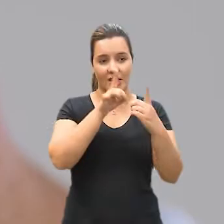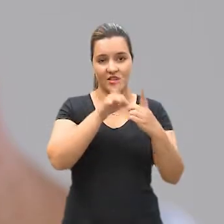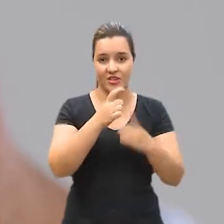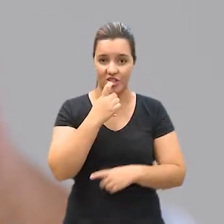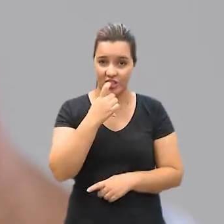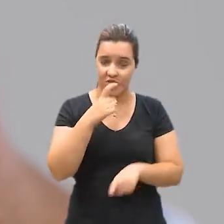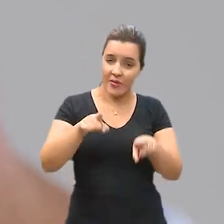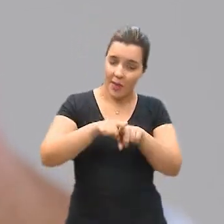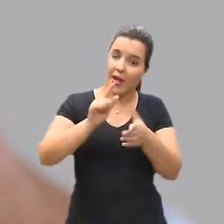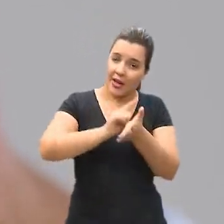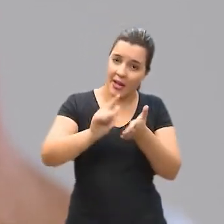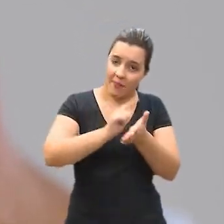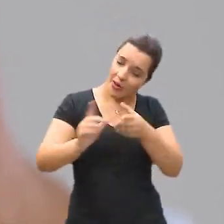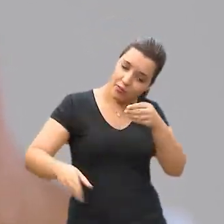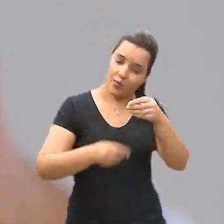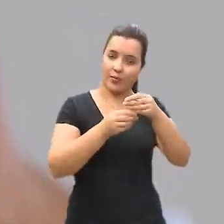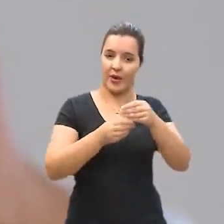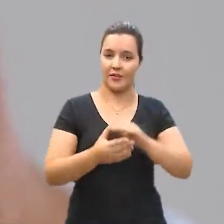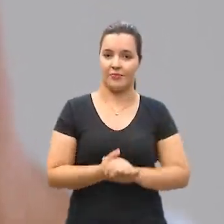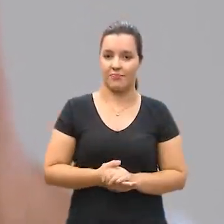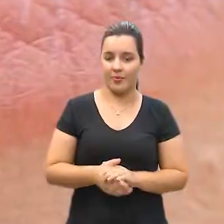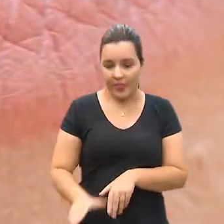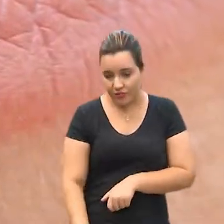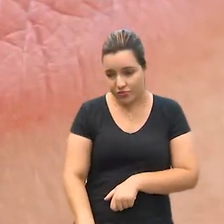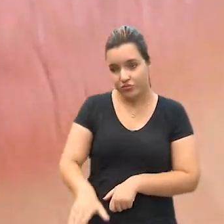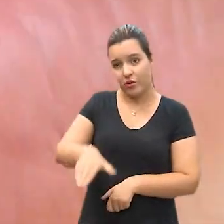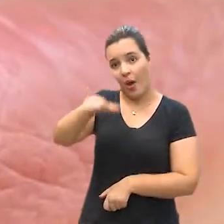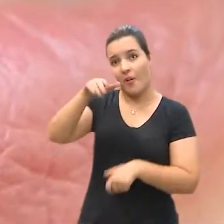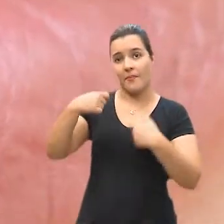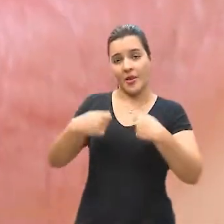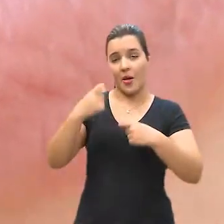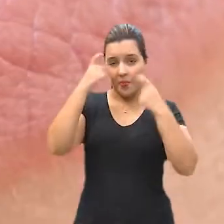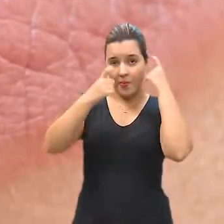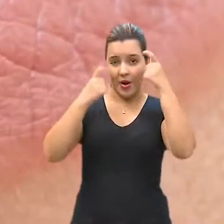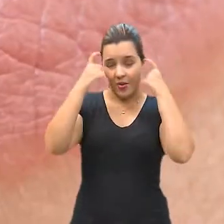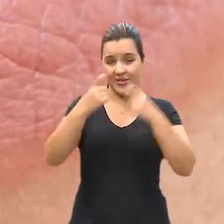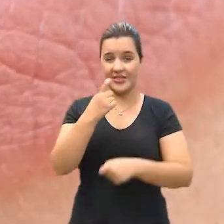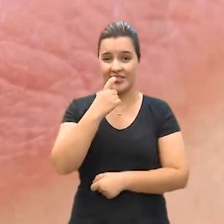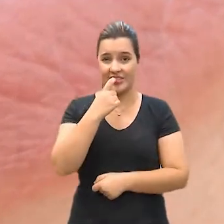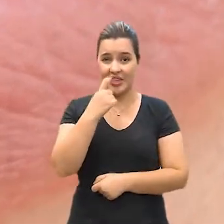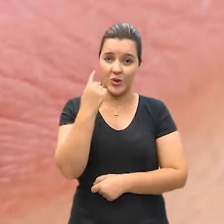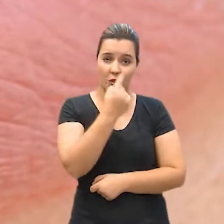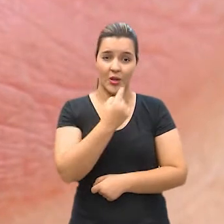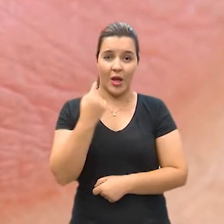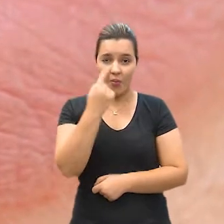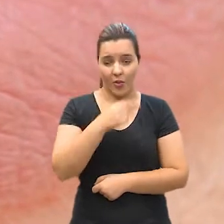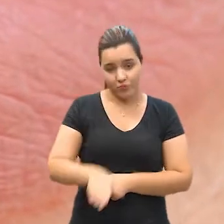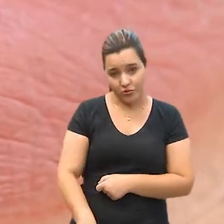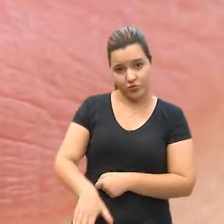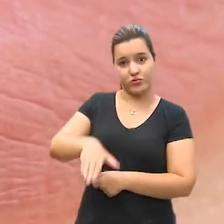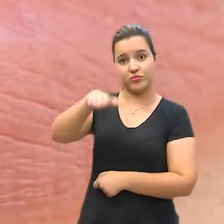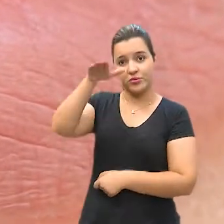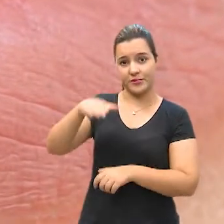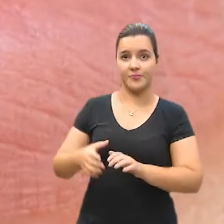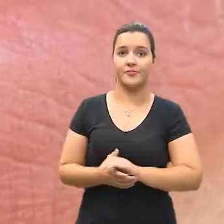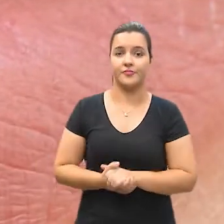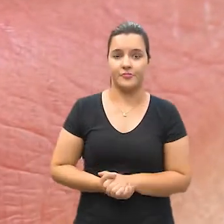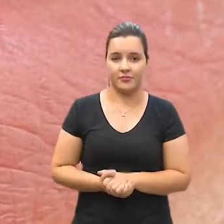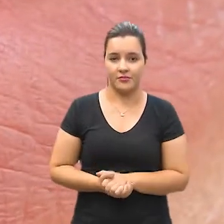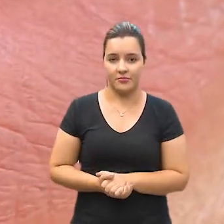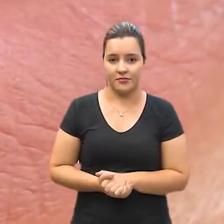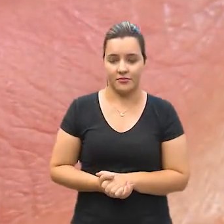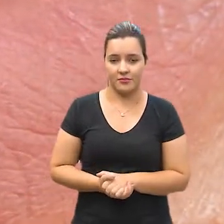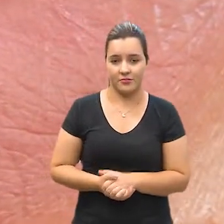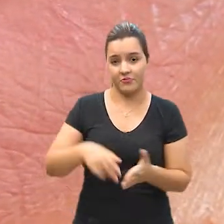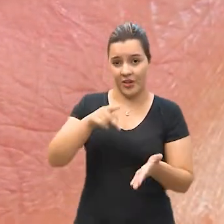né, doutora? Porque a gente já tem que começar a se preocupar com a saúde dos dentes, da saúde bucal, desde pequenininho.